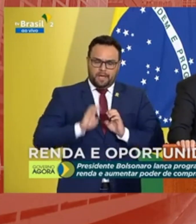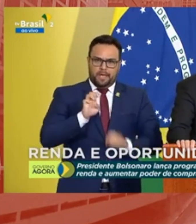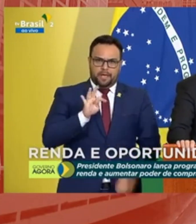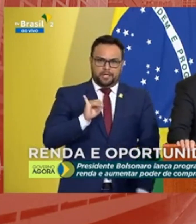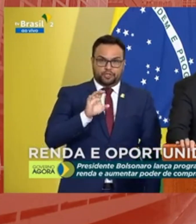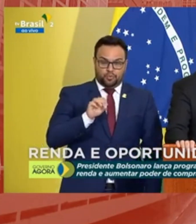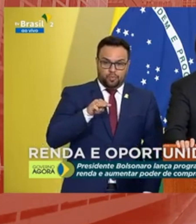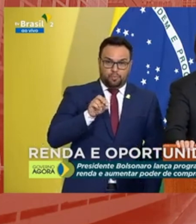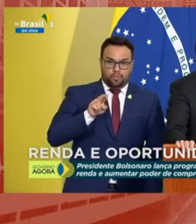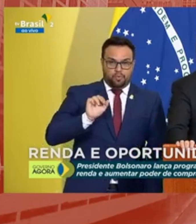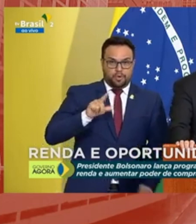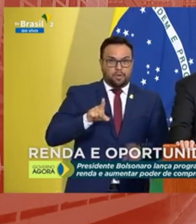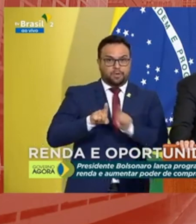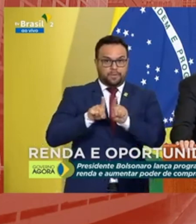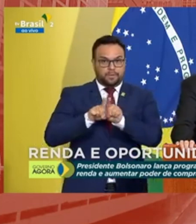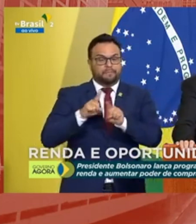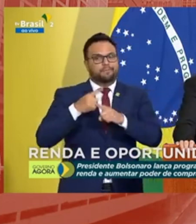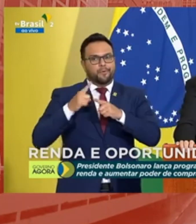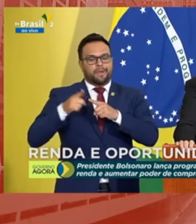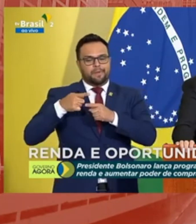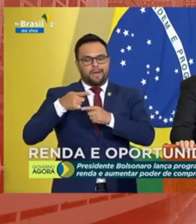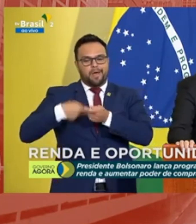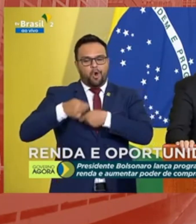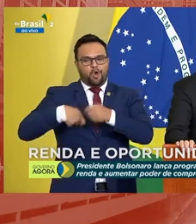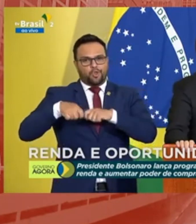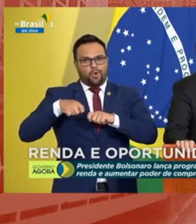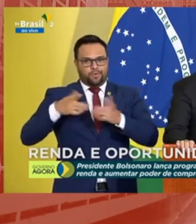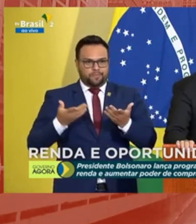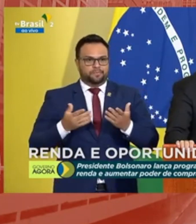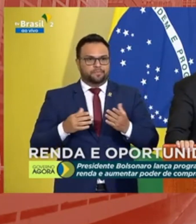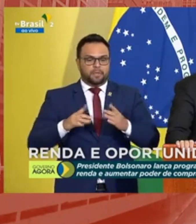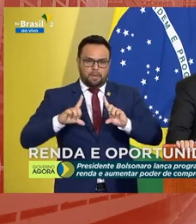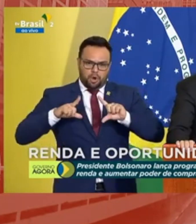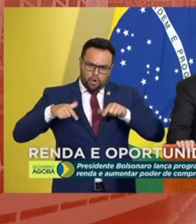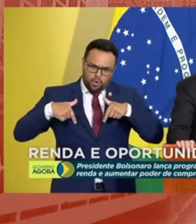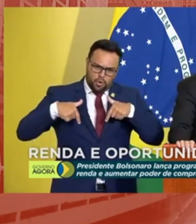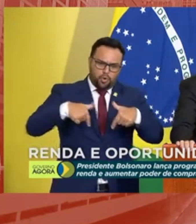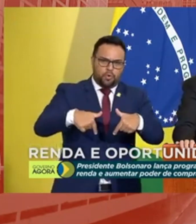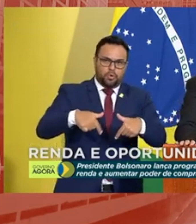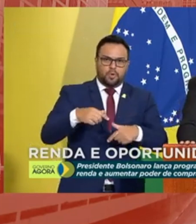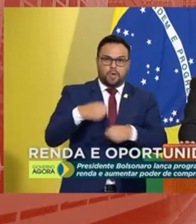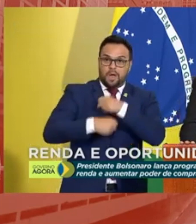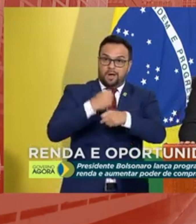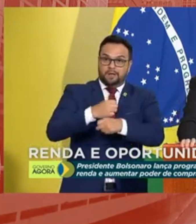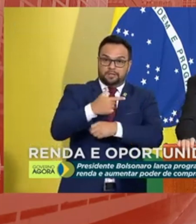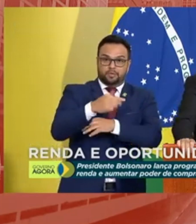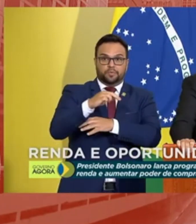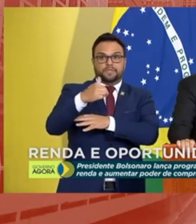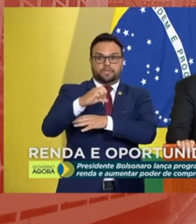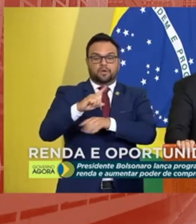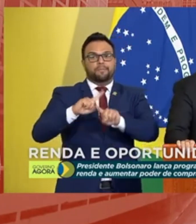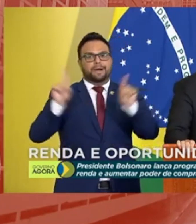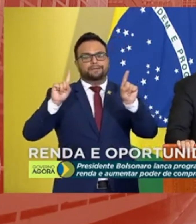enquanto parlamentar do baixo clero da política nacional e ele coloca toda a estrutura